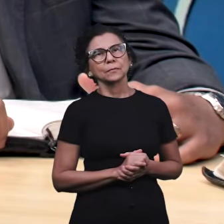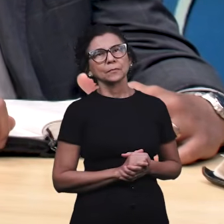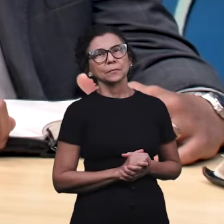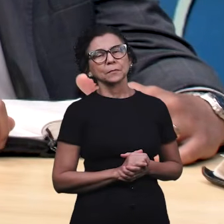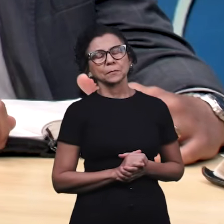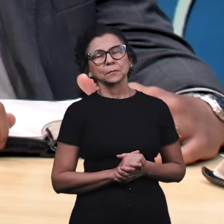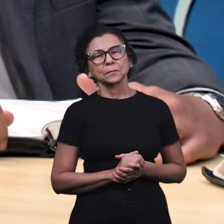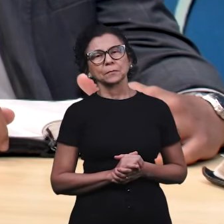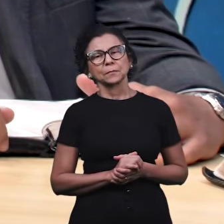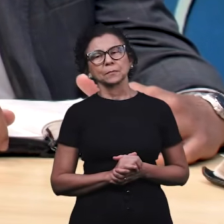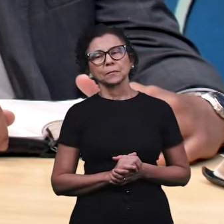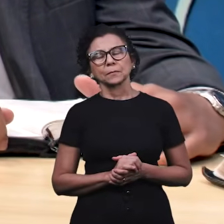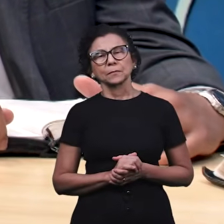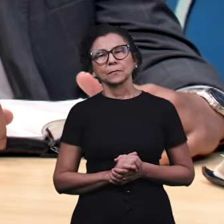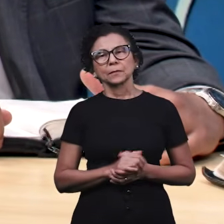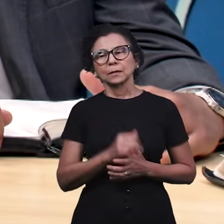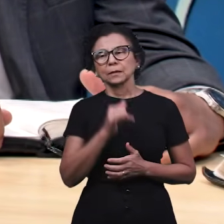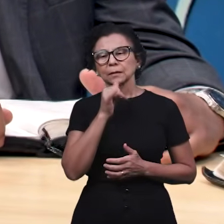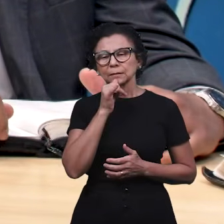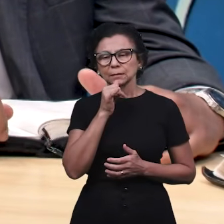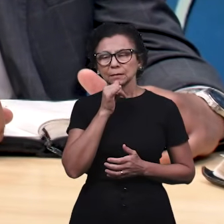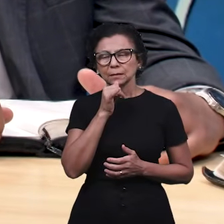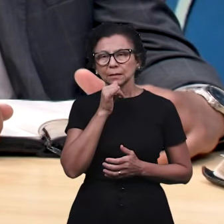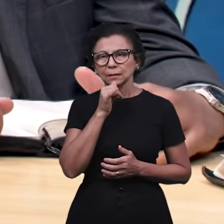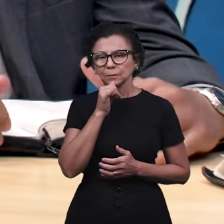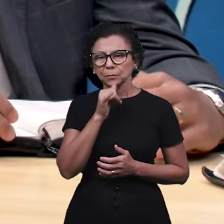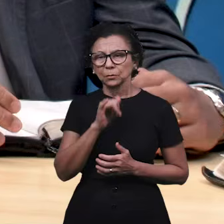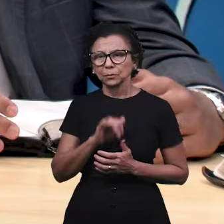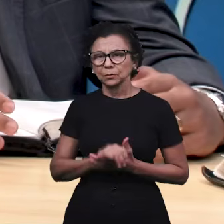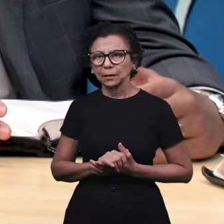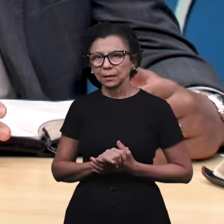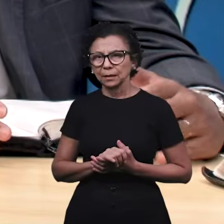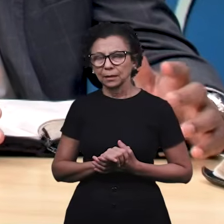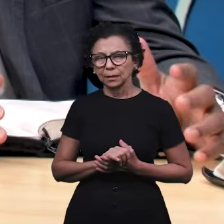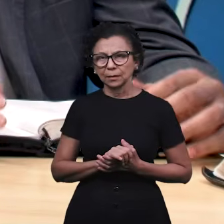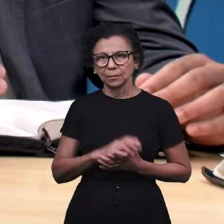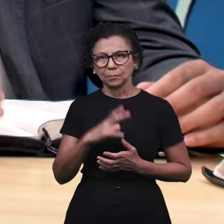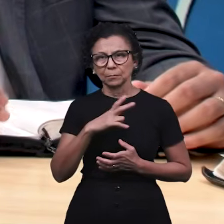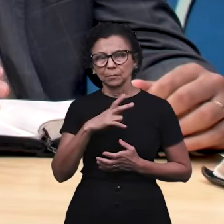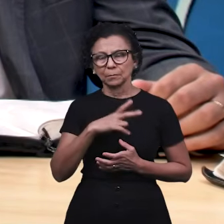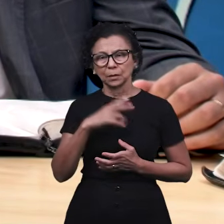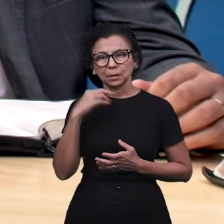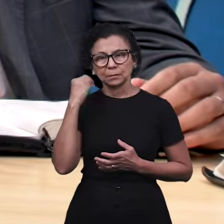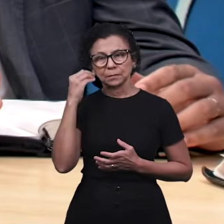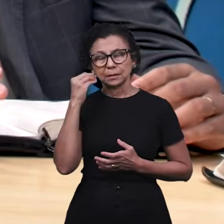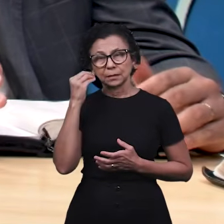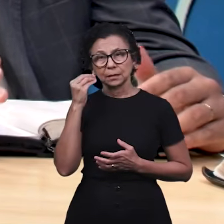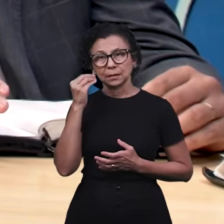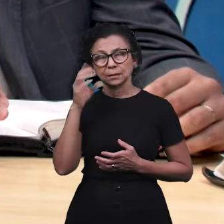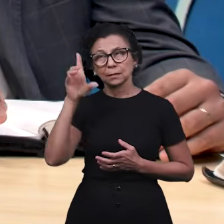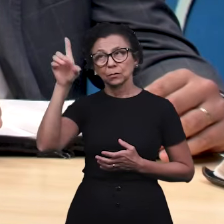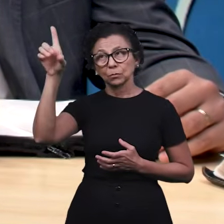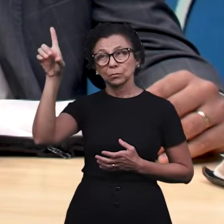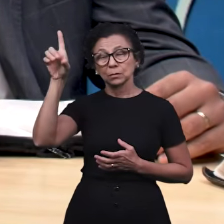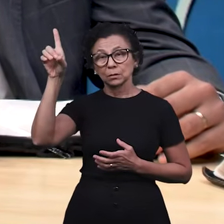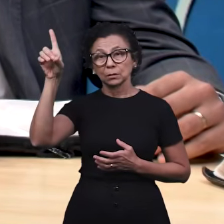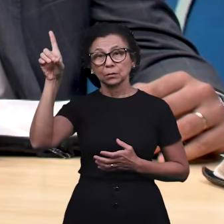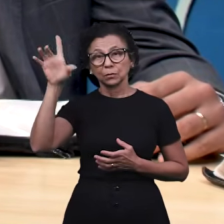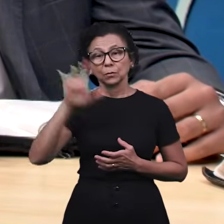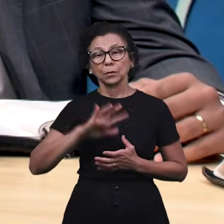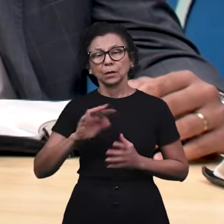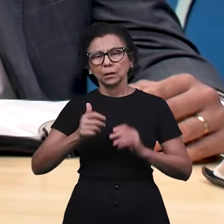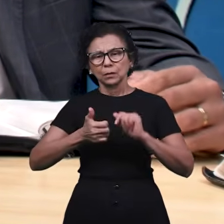observar, como um exemplo, é uma experiência nossa, com o Senhor, que o nosso louvor seja um